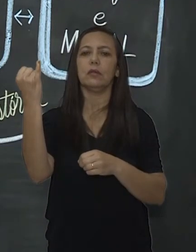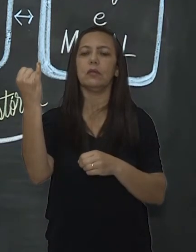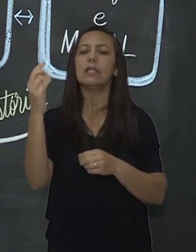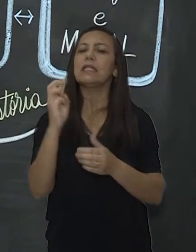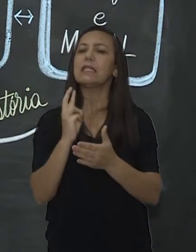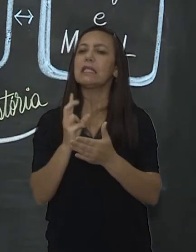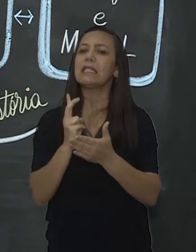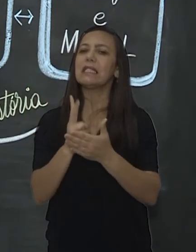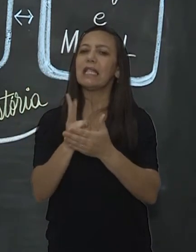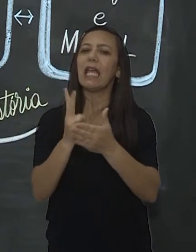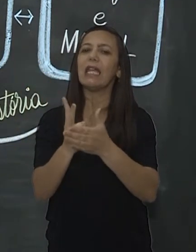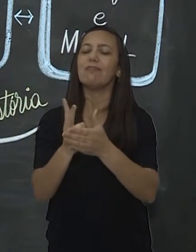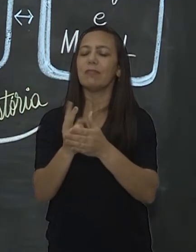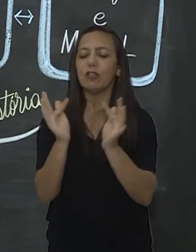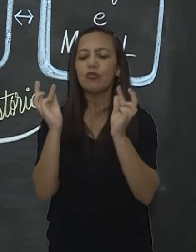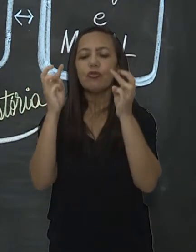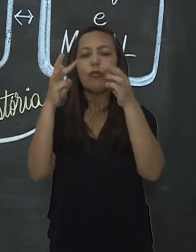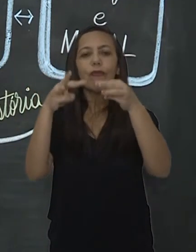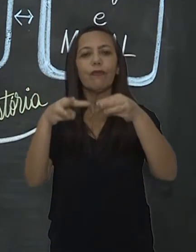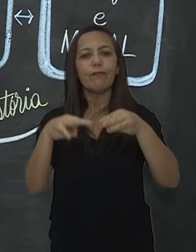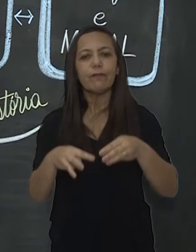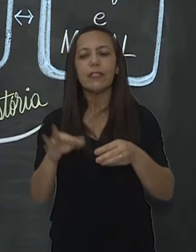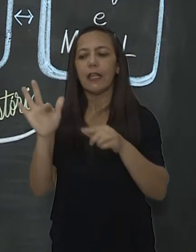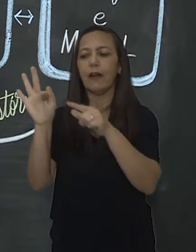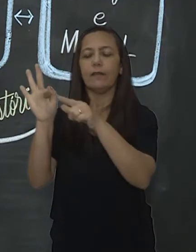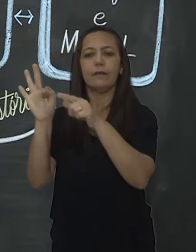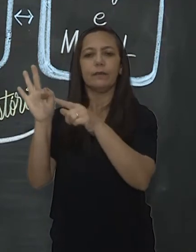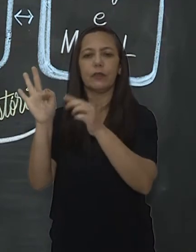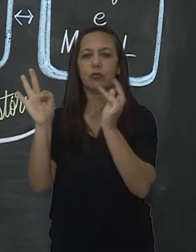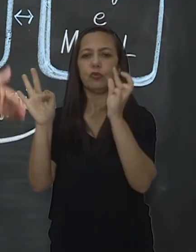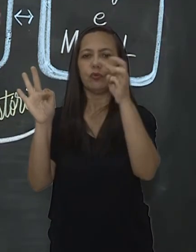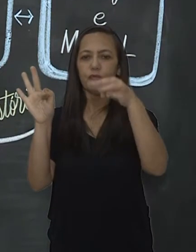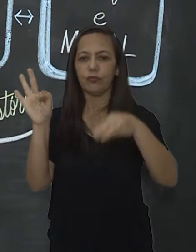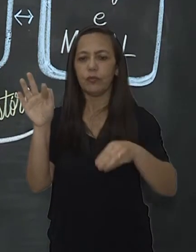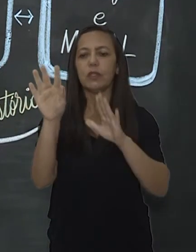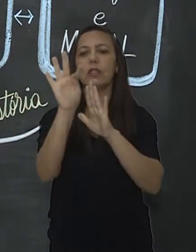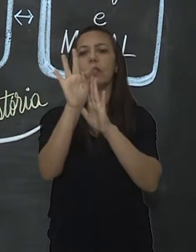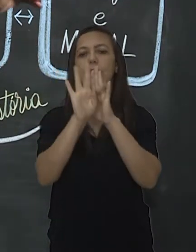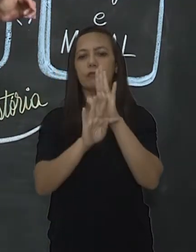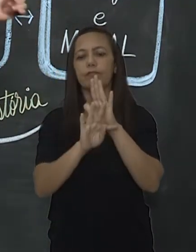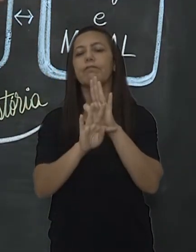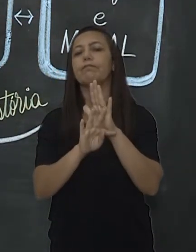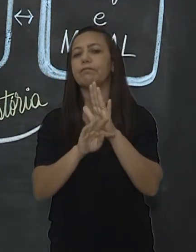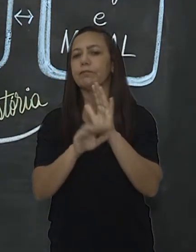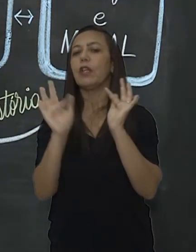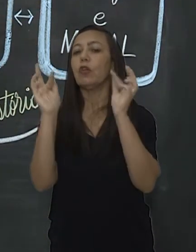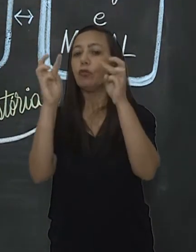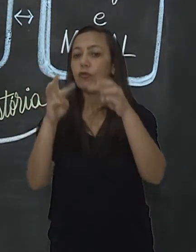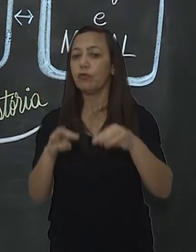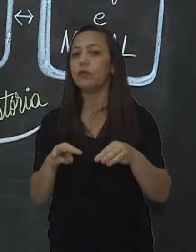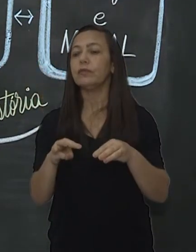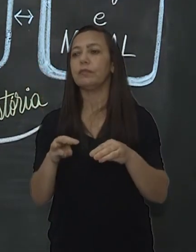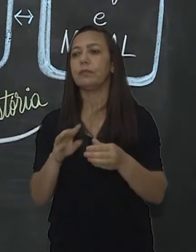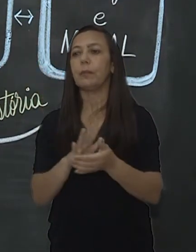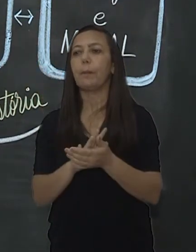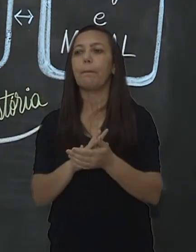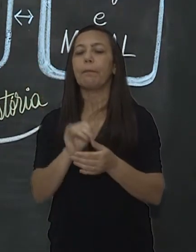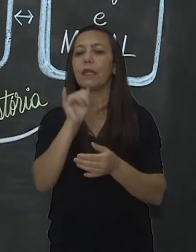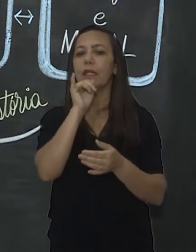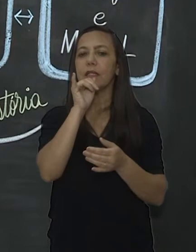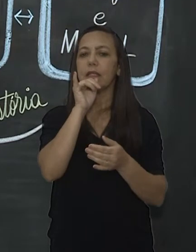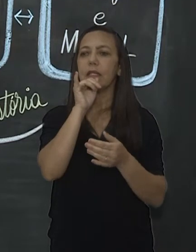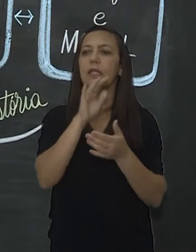no final. A moral segue uma estrutura, a fábula segue uma estrutura muito rígida. Ela parte, muitas vezes, além desses elementos